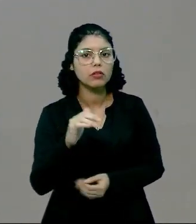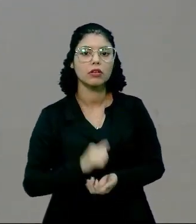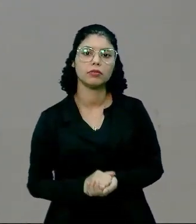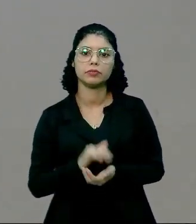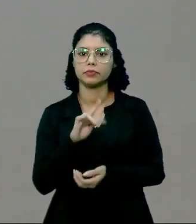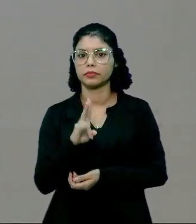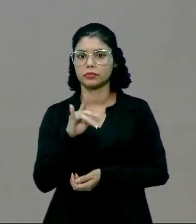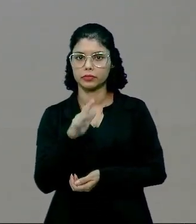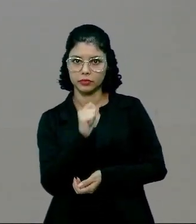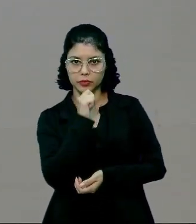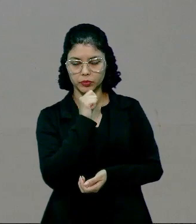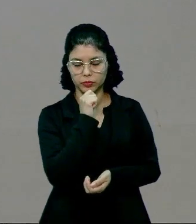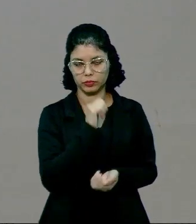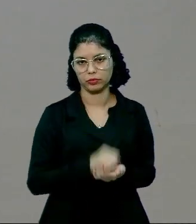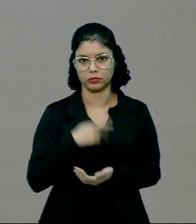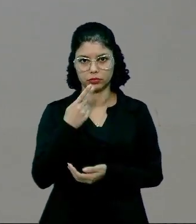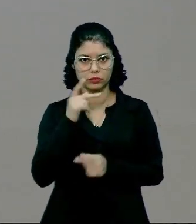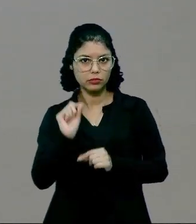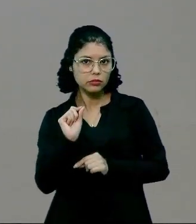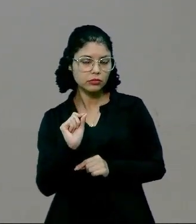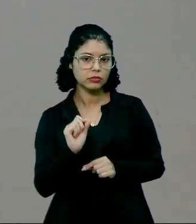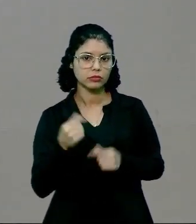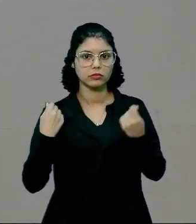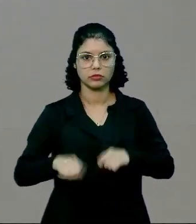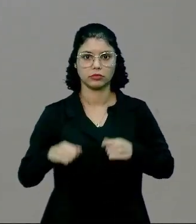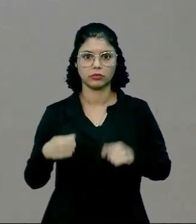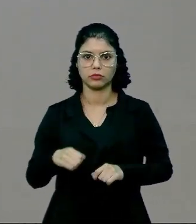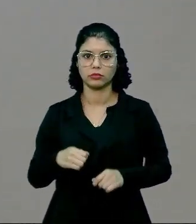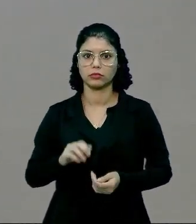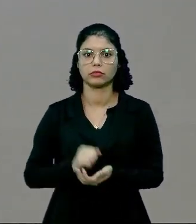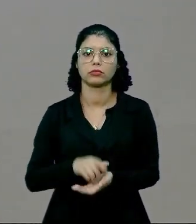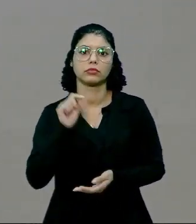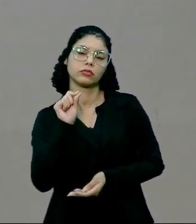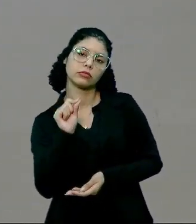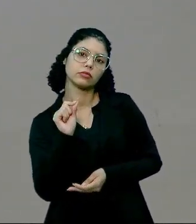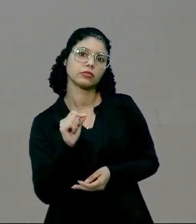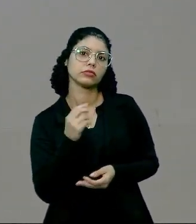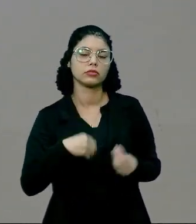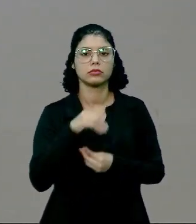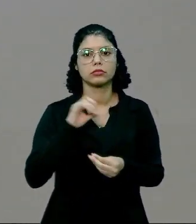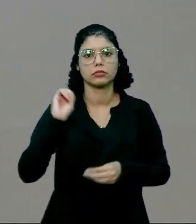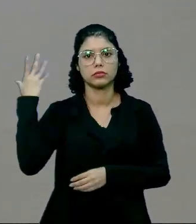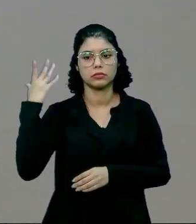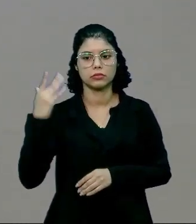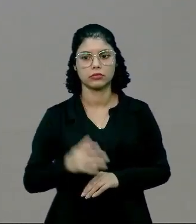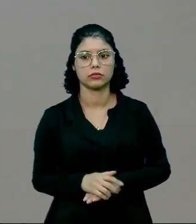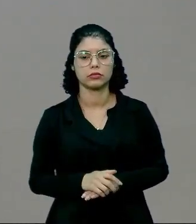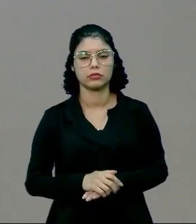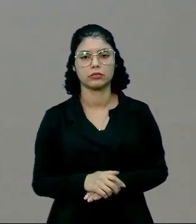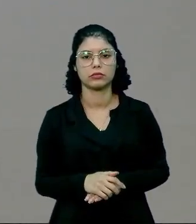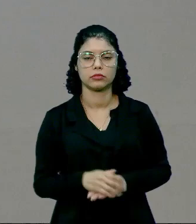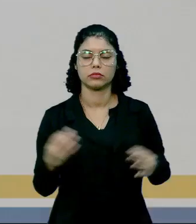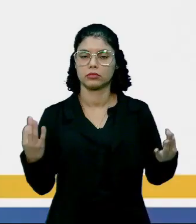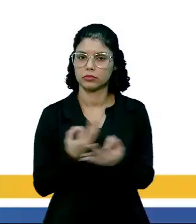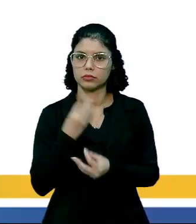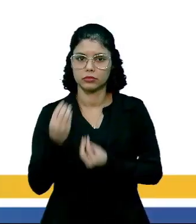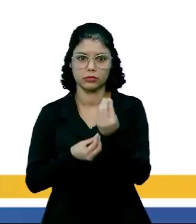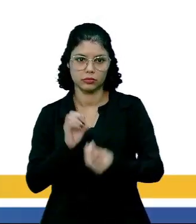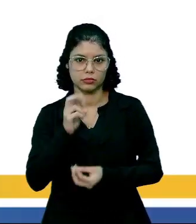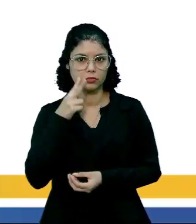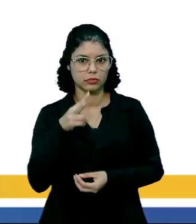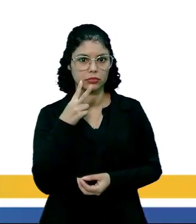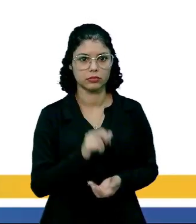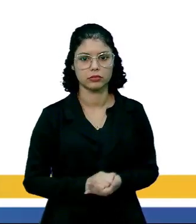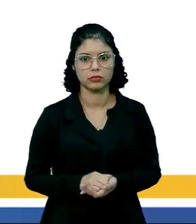ativação nós vamos estar falando daquela energia necessária que vai fazer com que a reação aconteça perfeito como que eu vejo essa energia